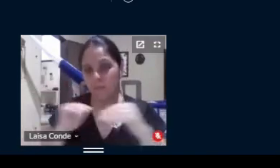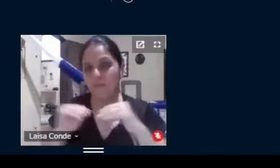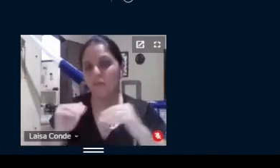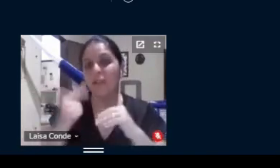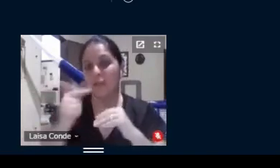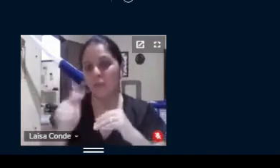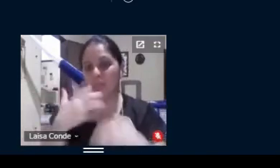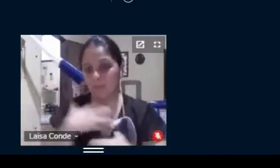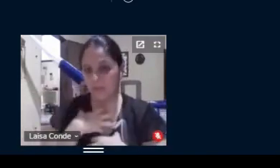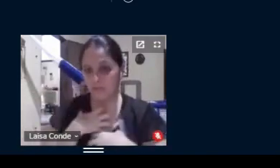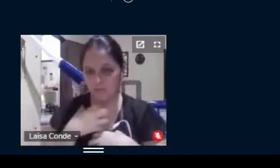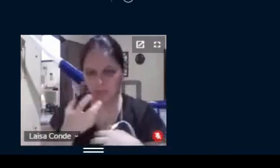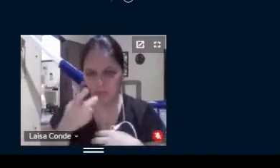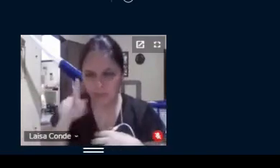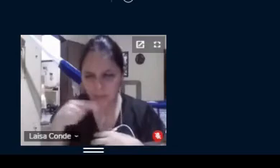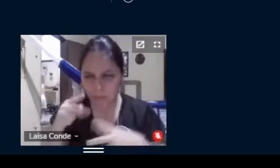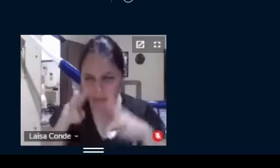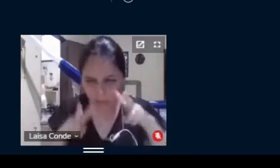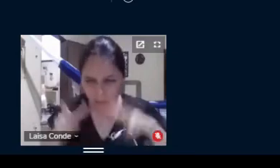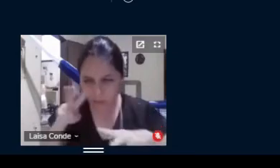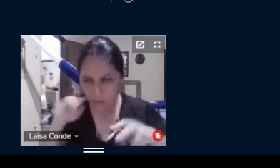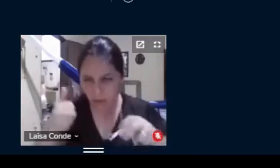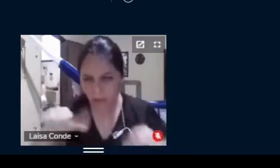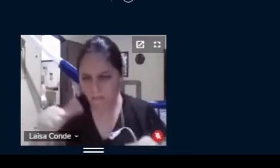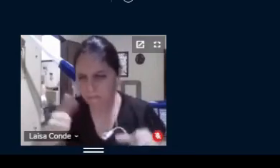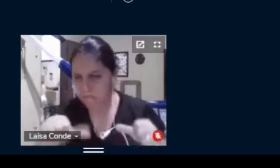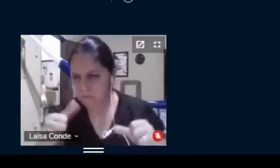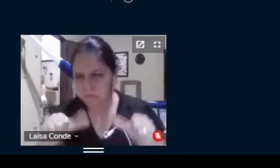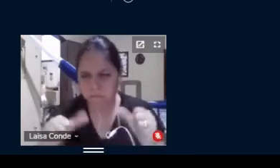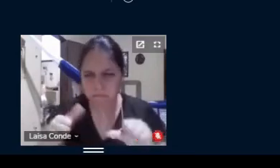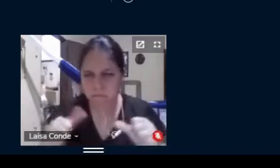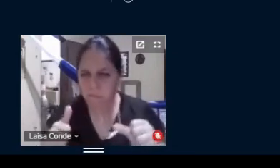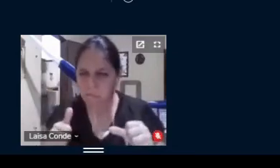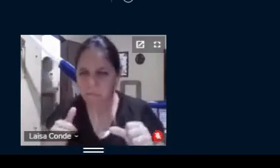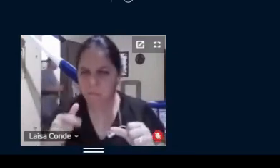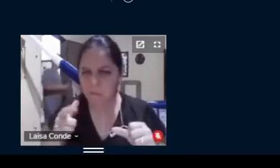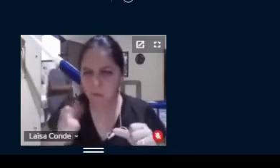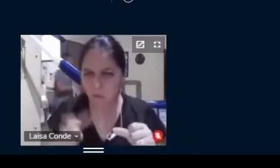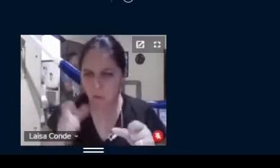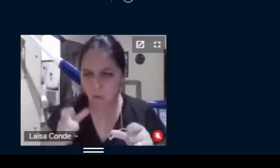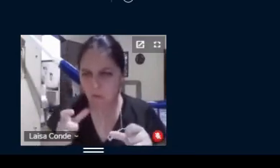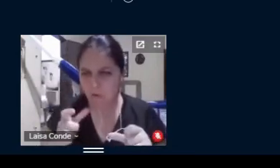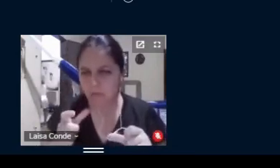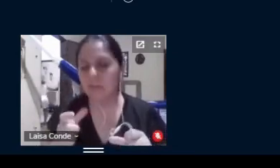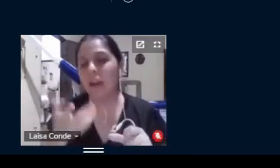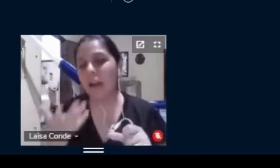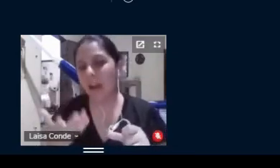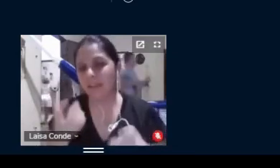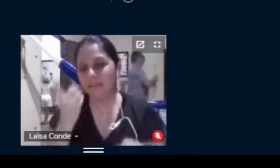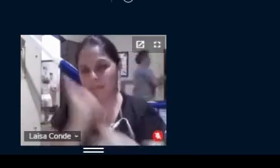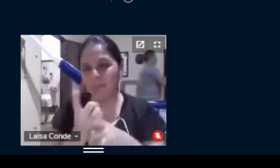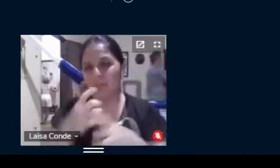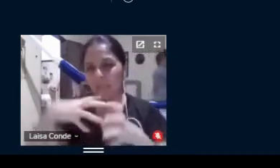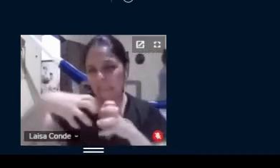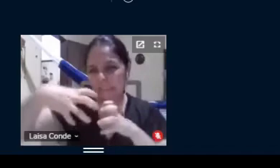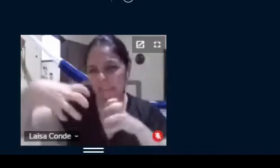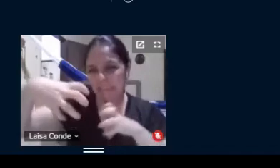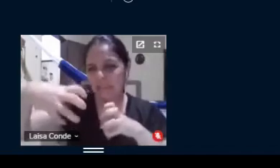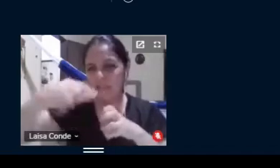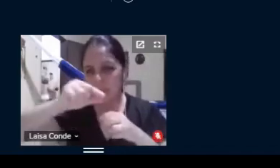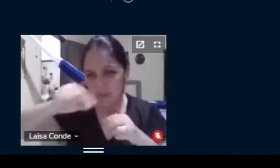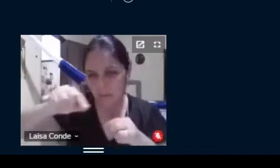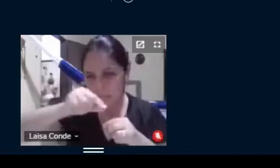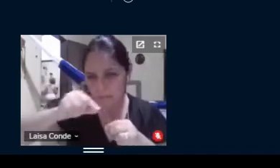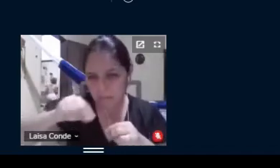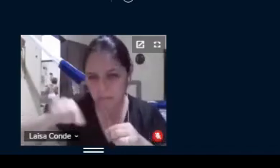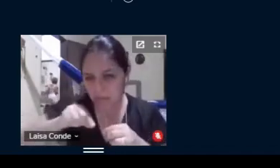a inspeção, tá? Onde que tem os defeitos, ele vai marcando ali, pontuando.